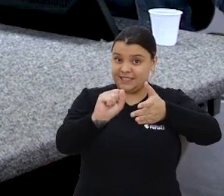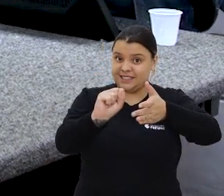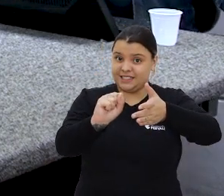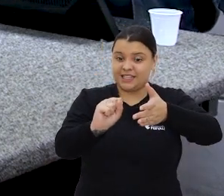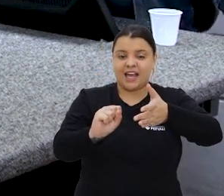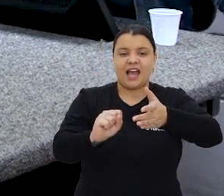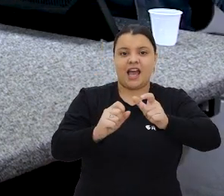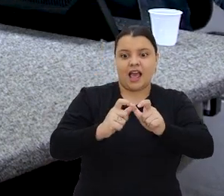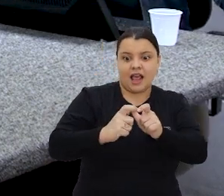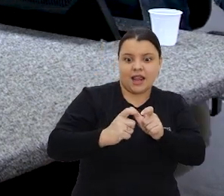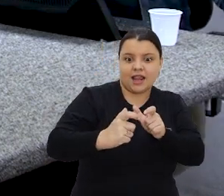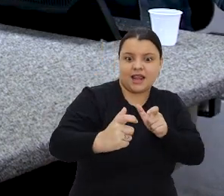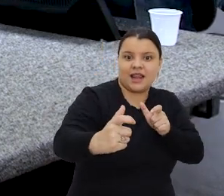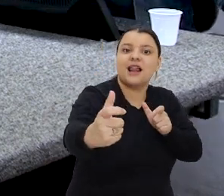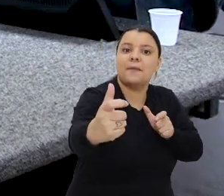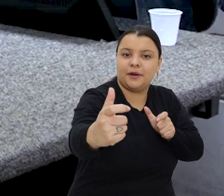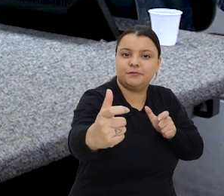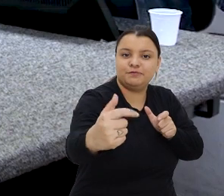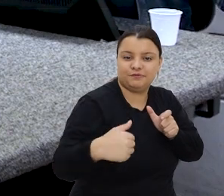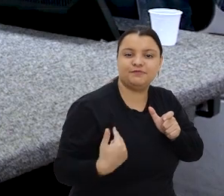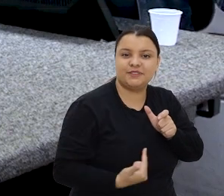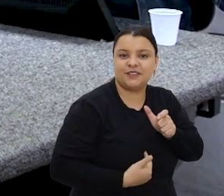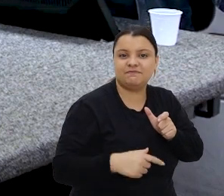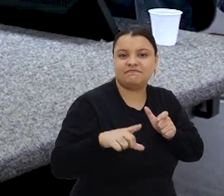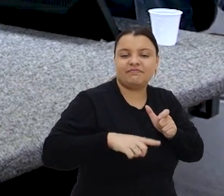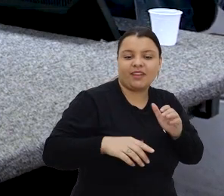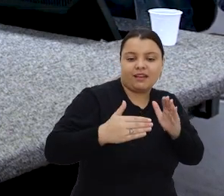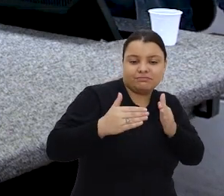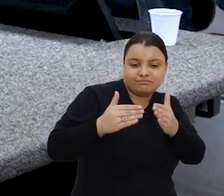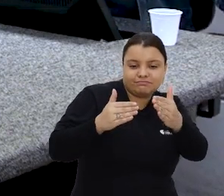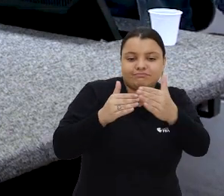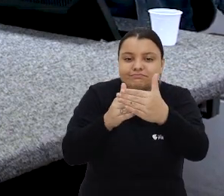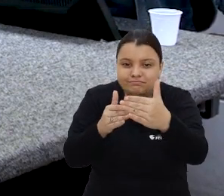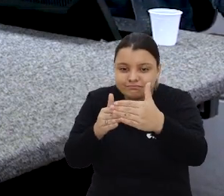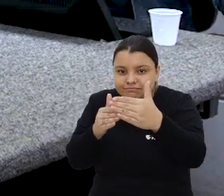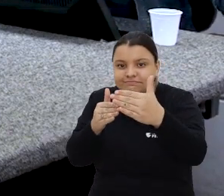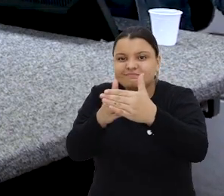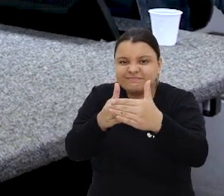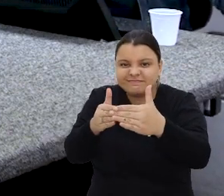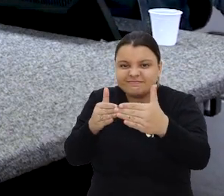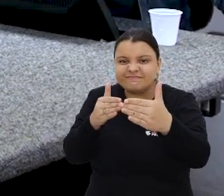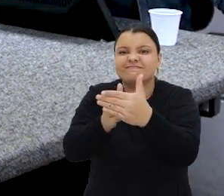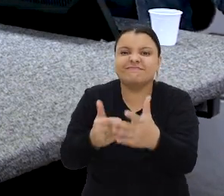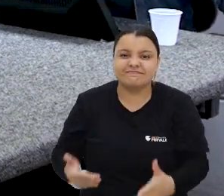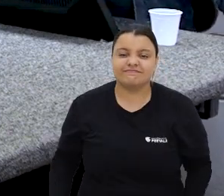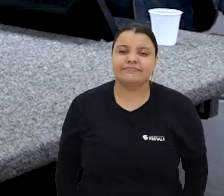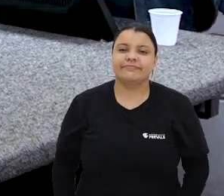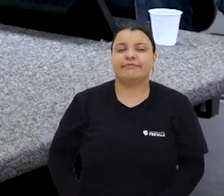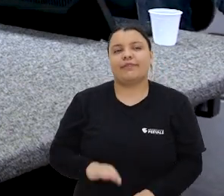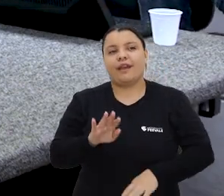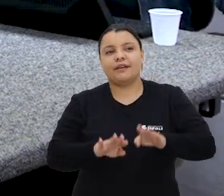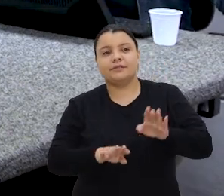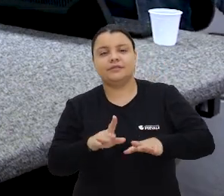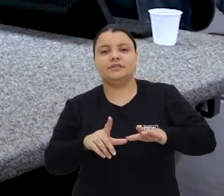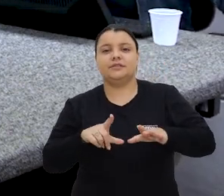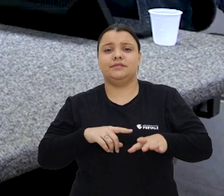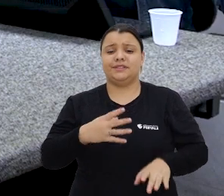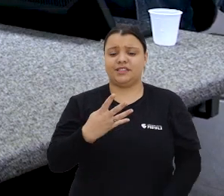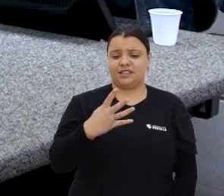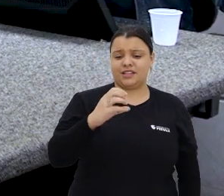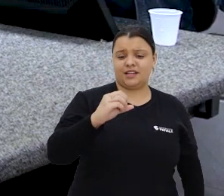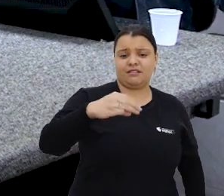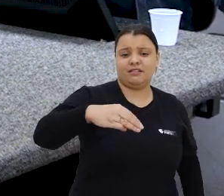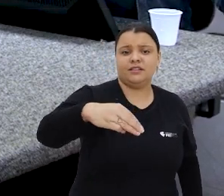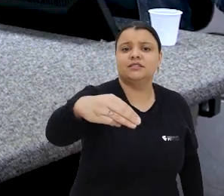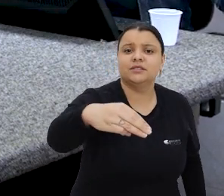tem algum obstáculo. Algumas que- barreiras É que verdade. mais do aumenta, que do... É né? verdade. De repente, era para preencher esses 400 metros em um